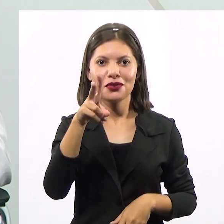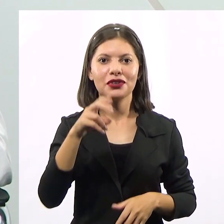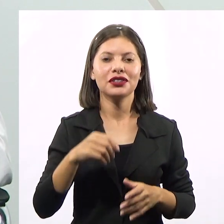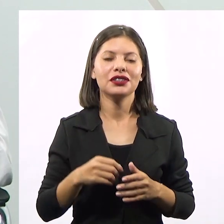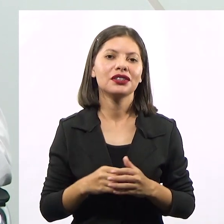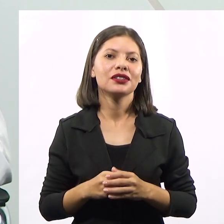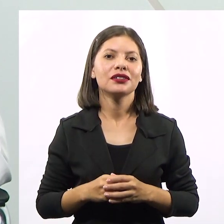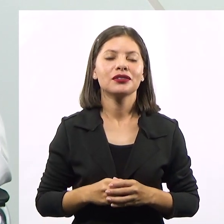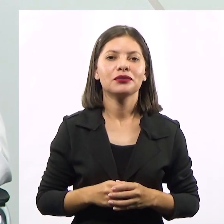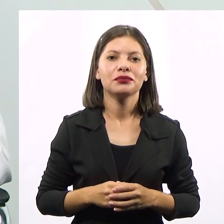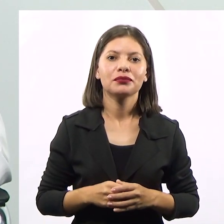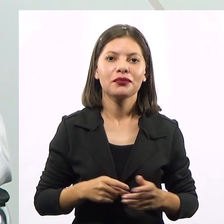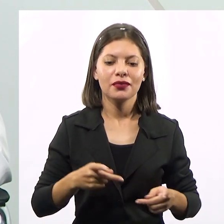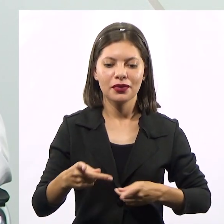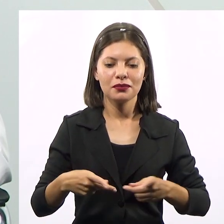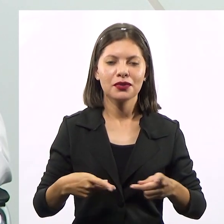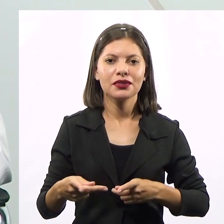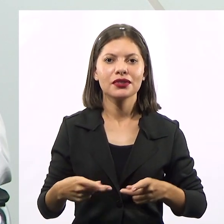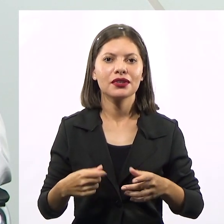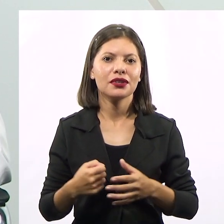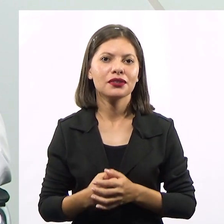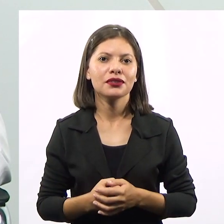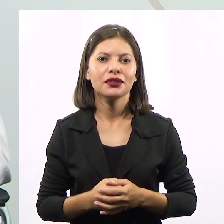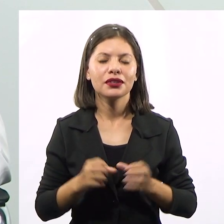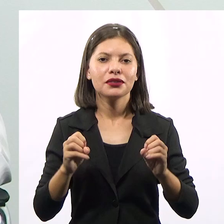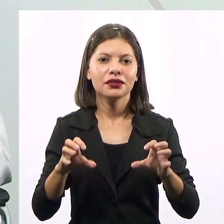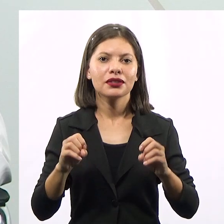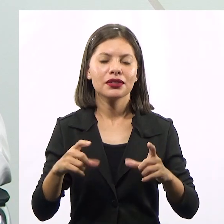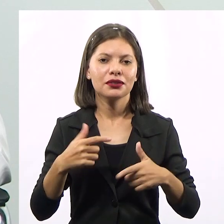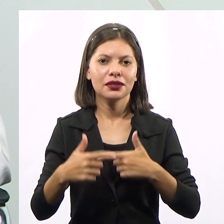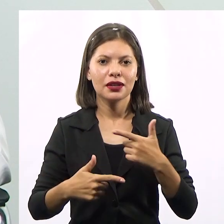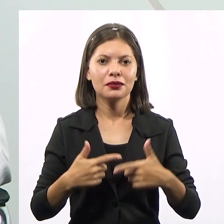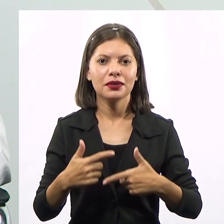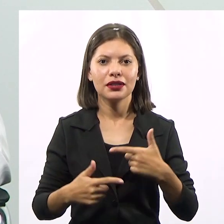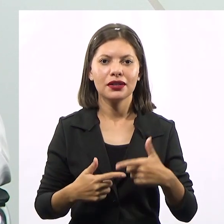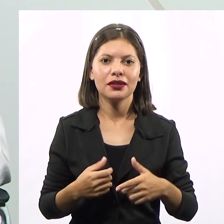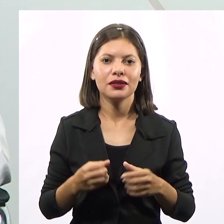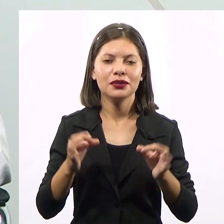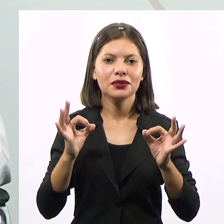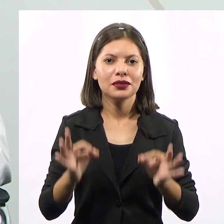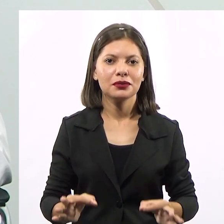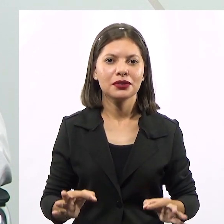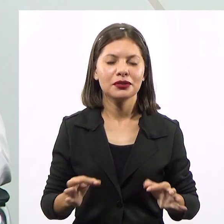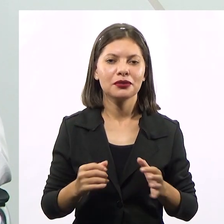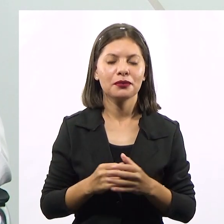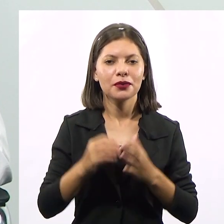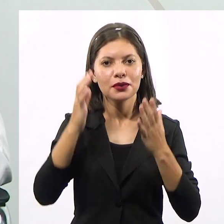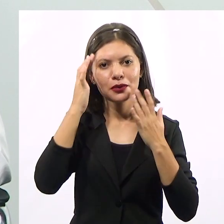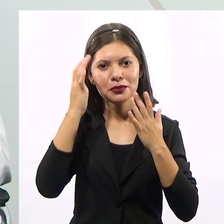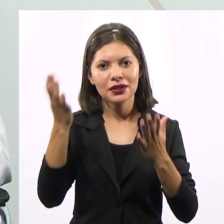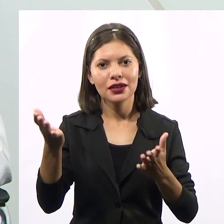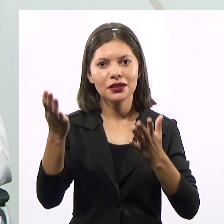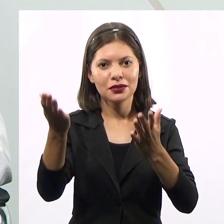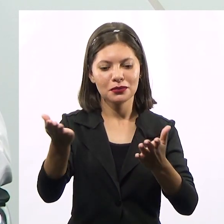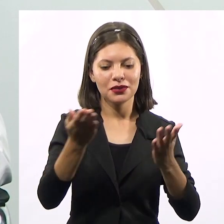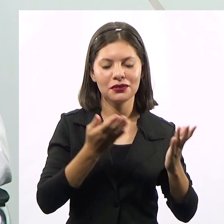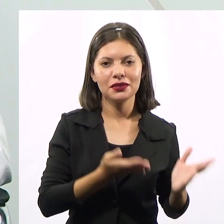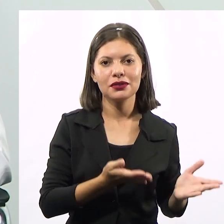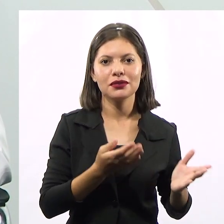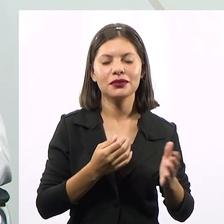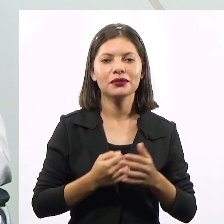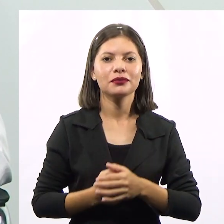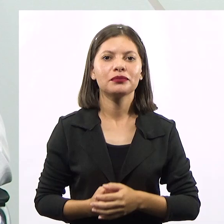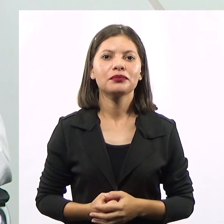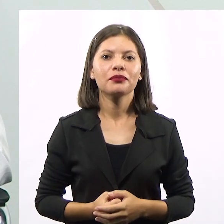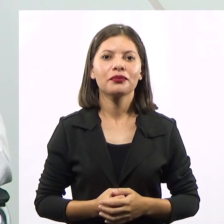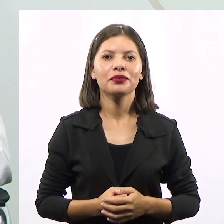intensas. Então, é nesse processo de educação que eu espero que a gente possa trabalhar e ter o maior êxito possível. É isso, obrigado e sejam